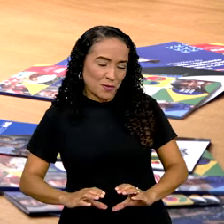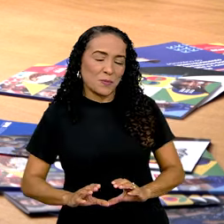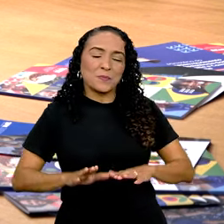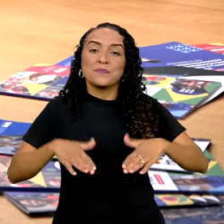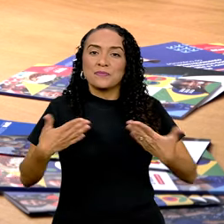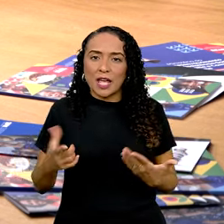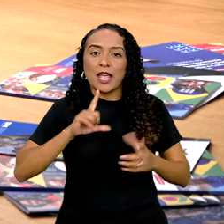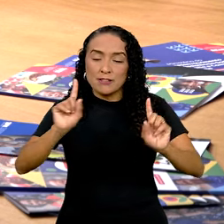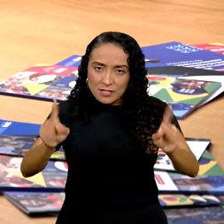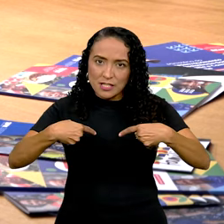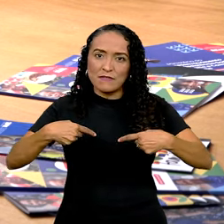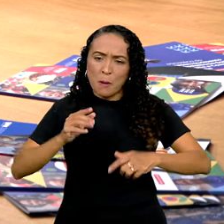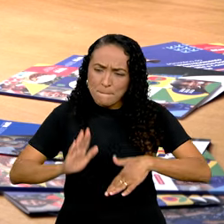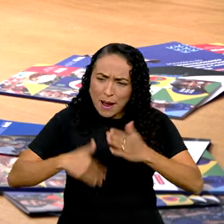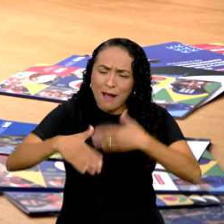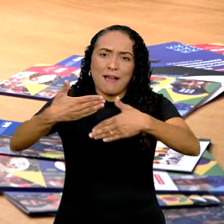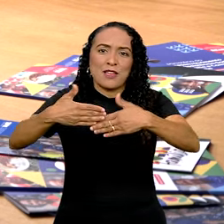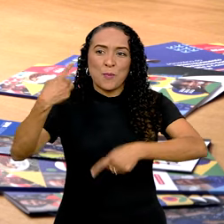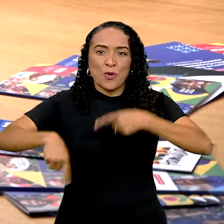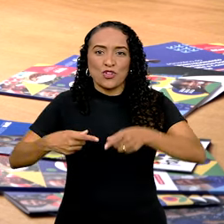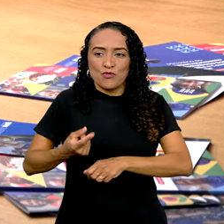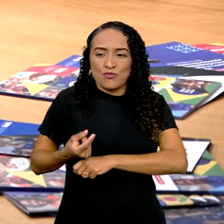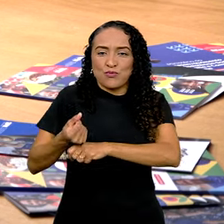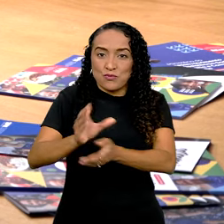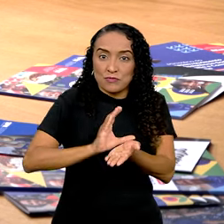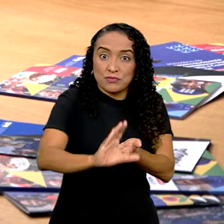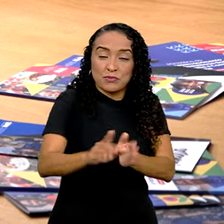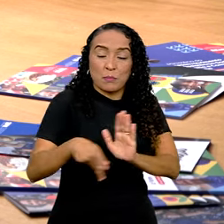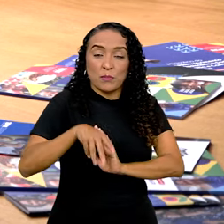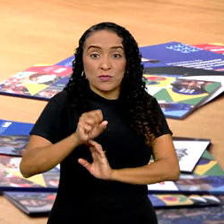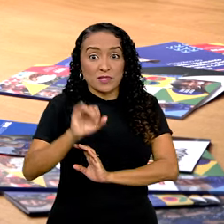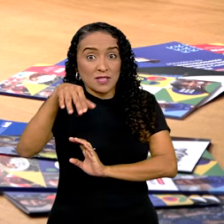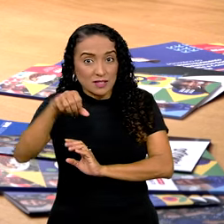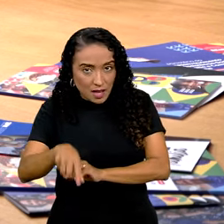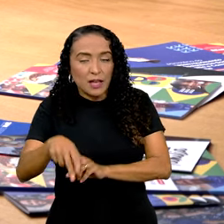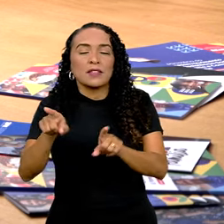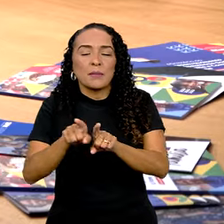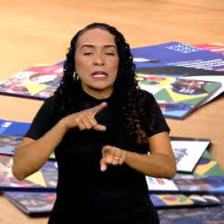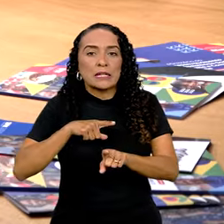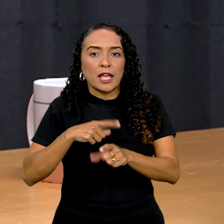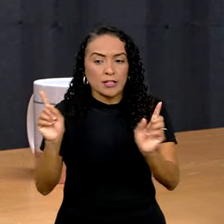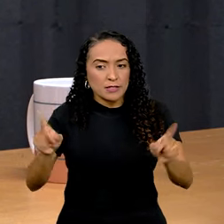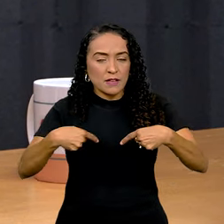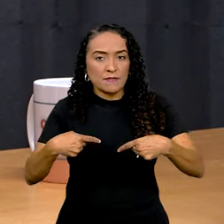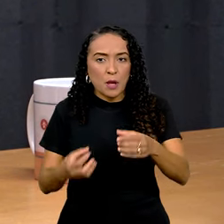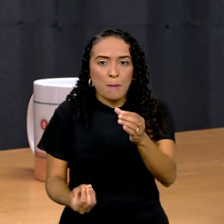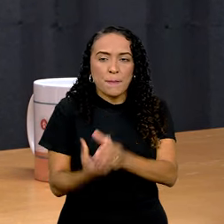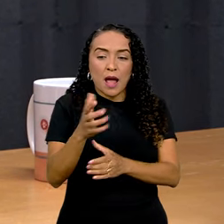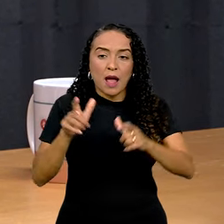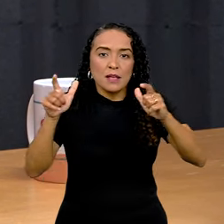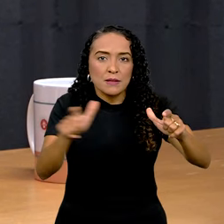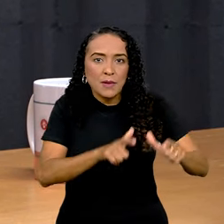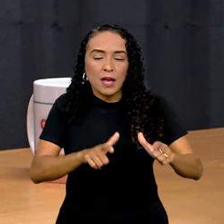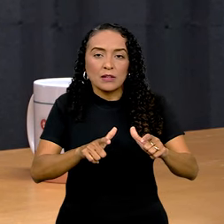sociedade civil Então a gente tem um desafio de avançar numa política de financiamento do cisan a gente tem um desafio de construir